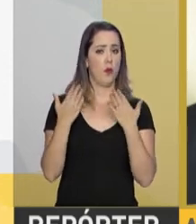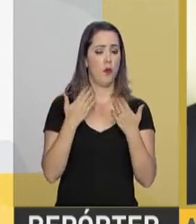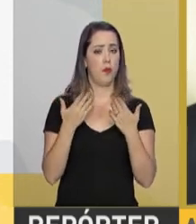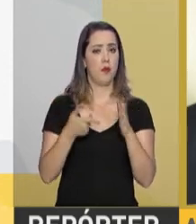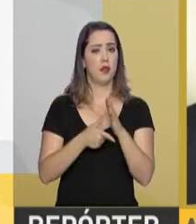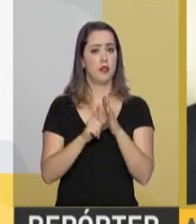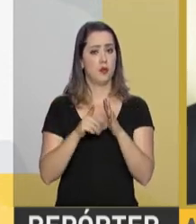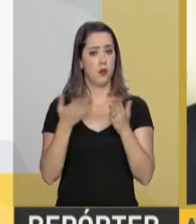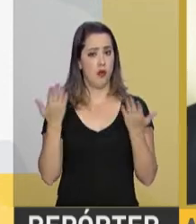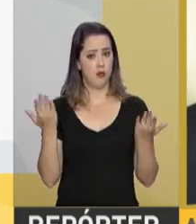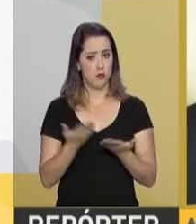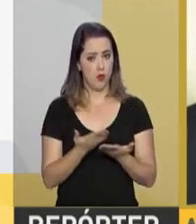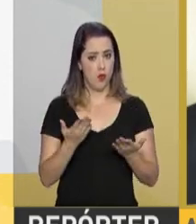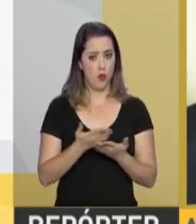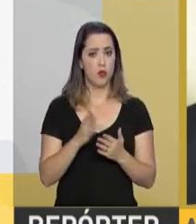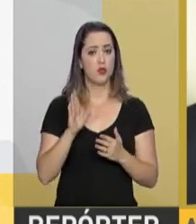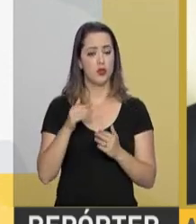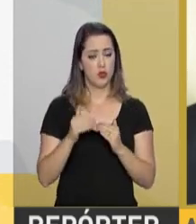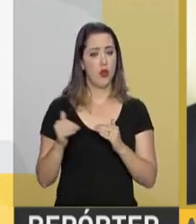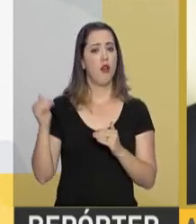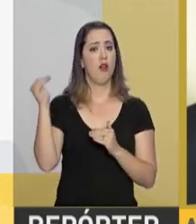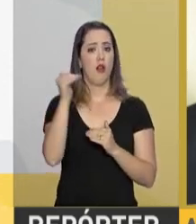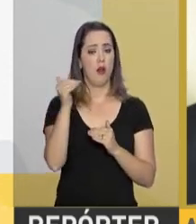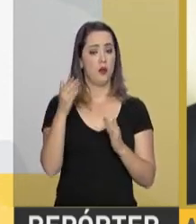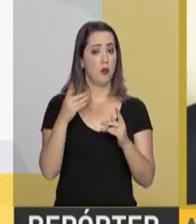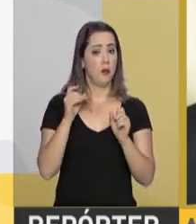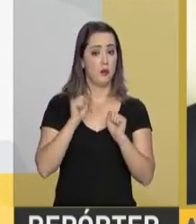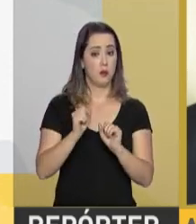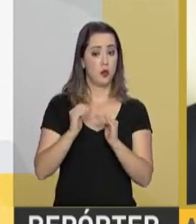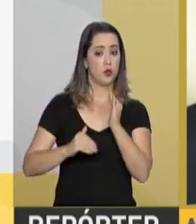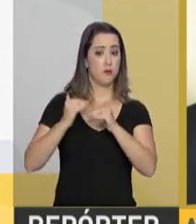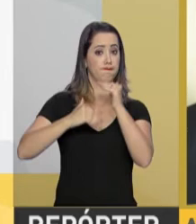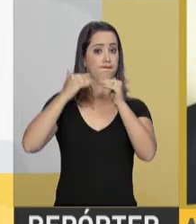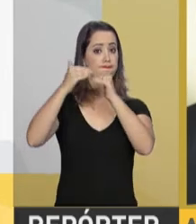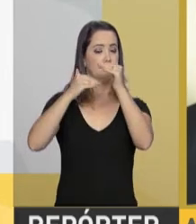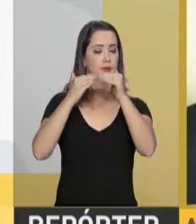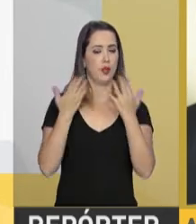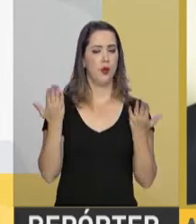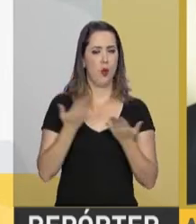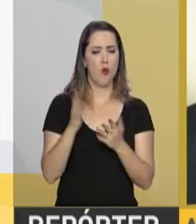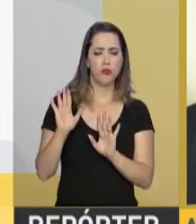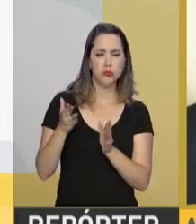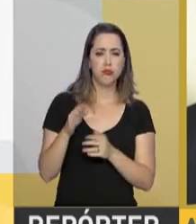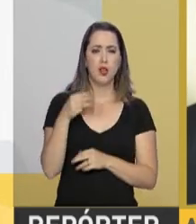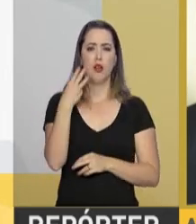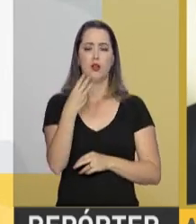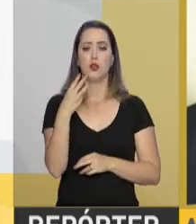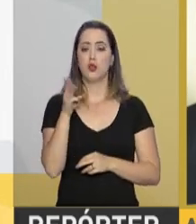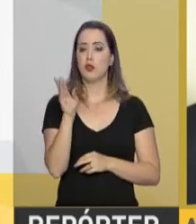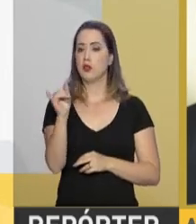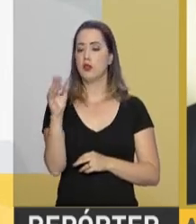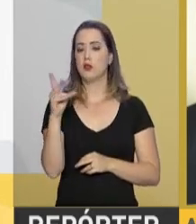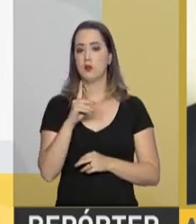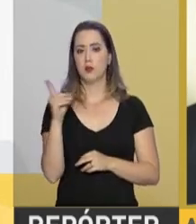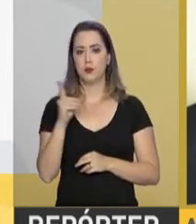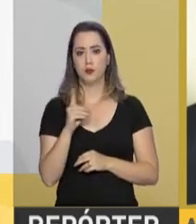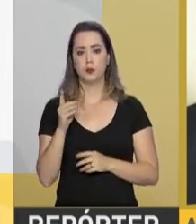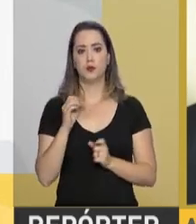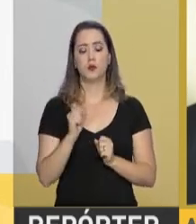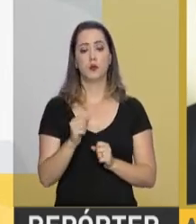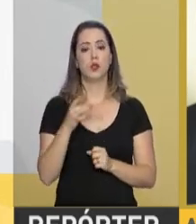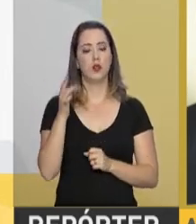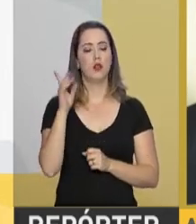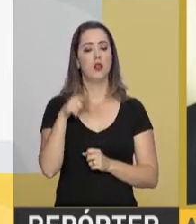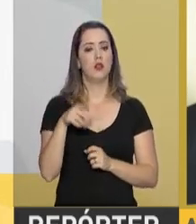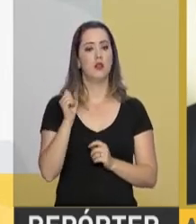que tem hoje reservas santiago nossa corrente de comércio é de cerca de 3 bilhões de dólares e muito